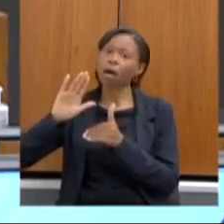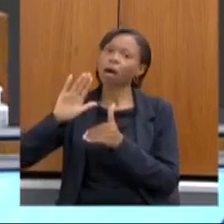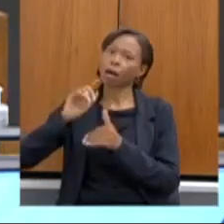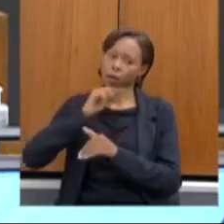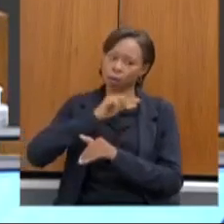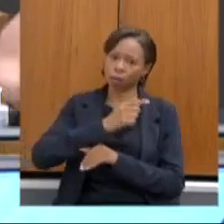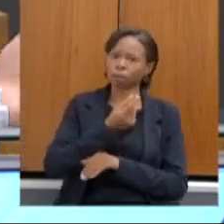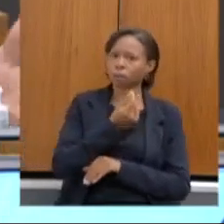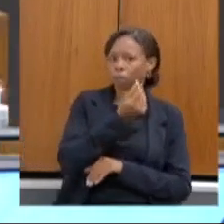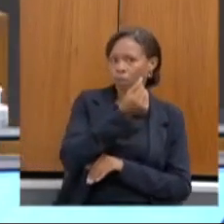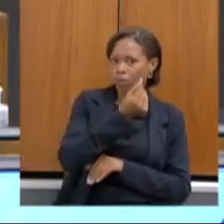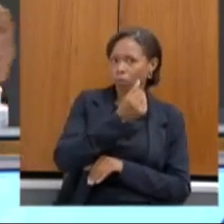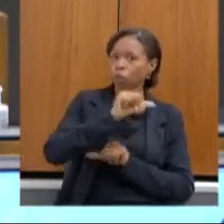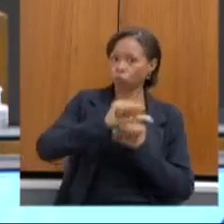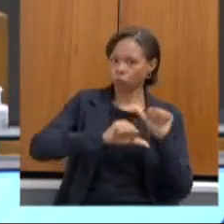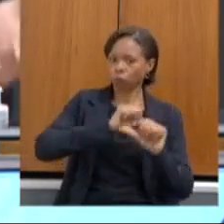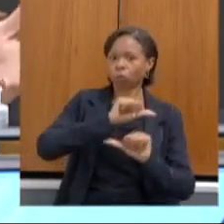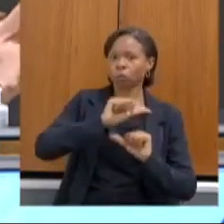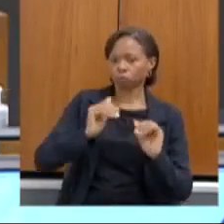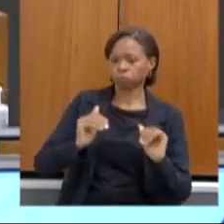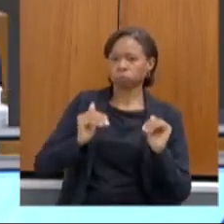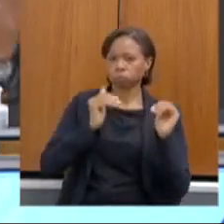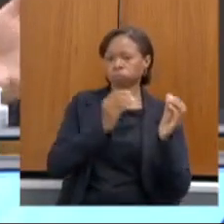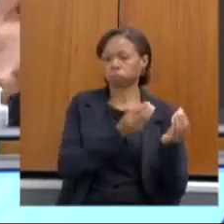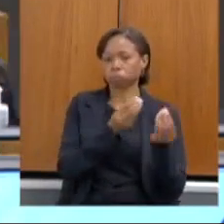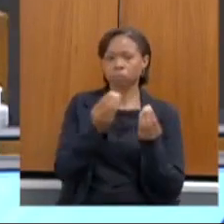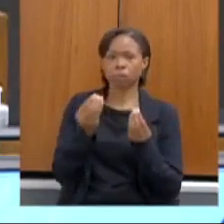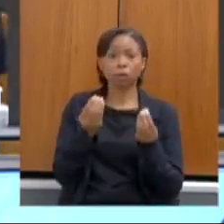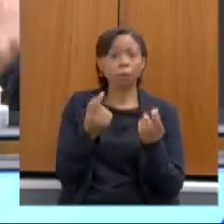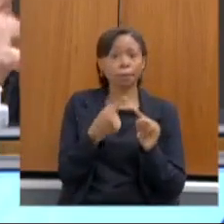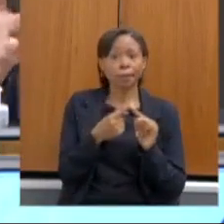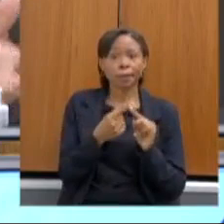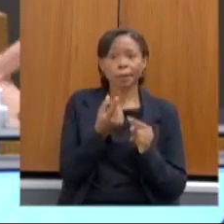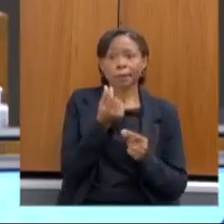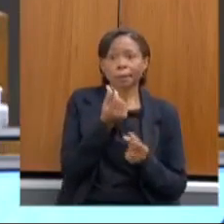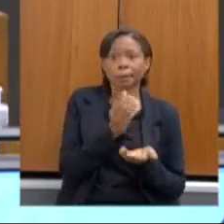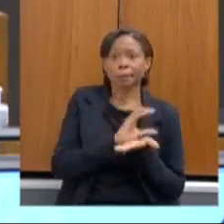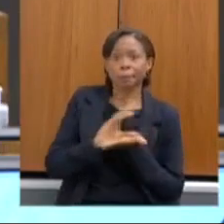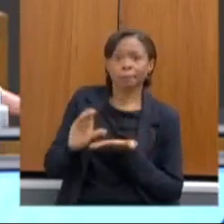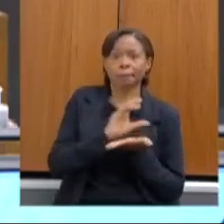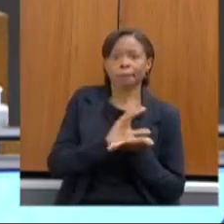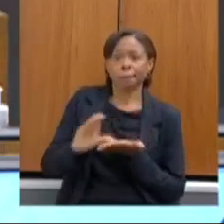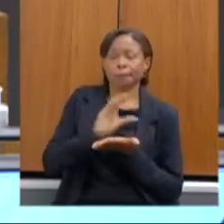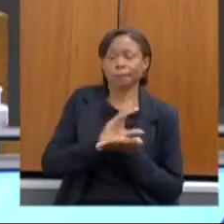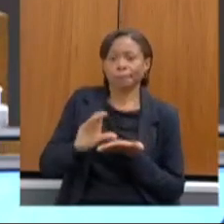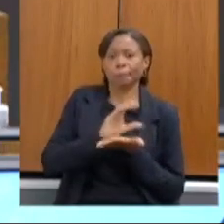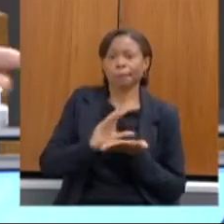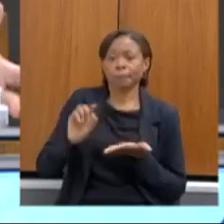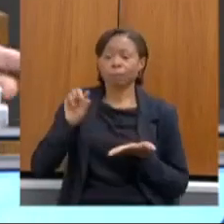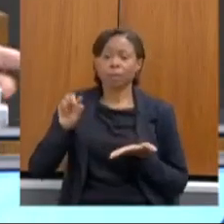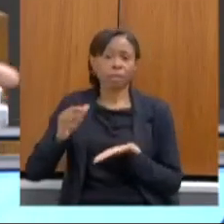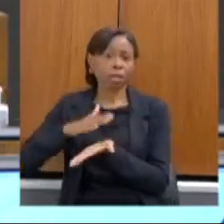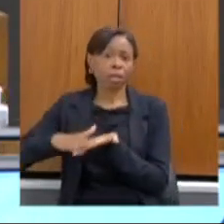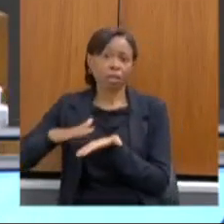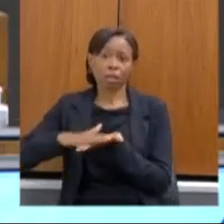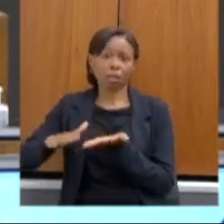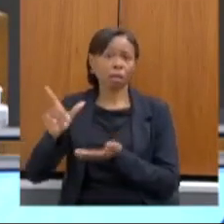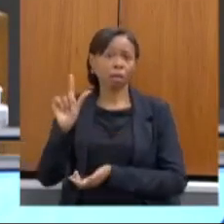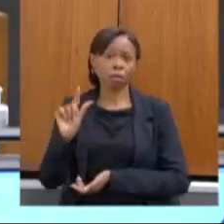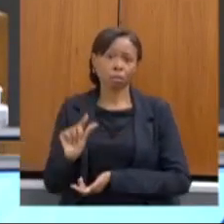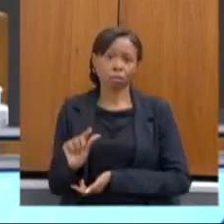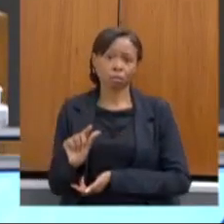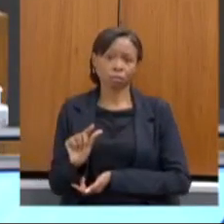esses valores não adianta eu colocar mais dinheiro mais dinheiro mais dinheiro se ela tem dificuldade de execução